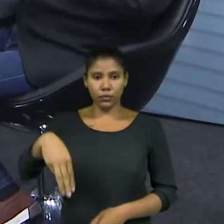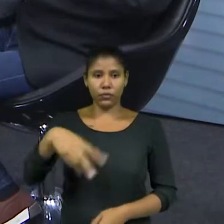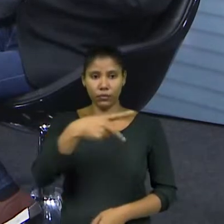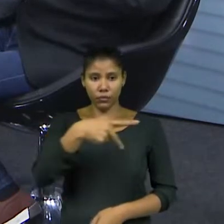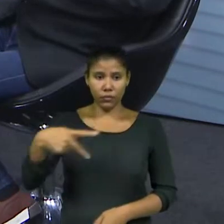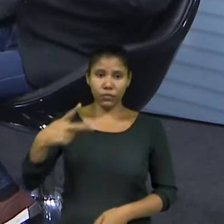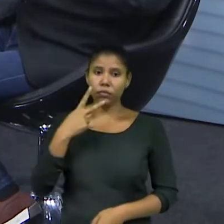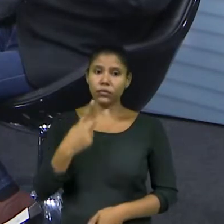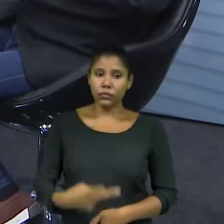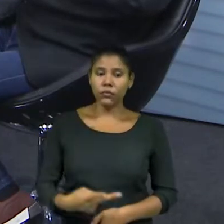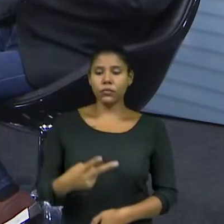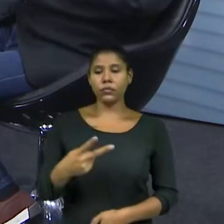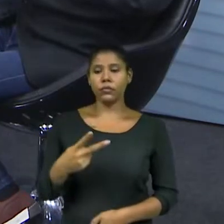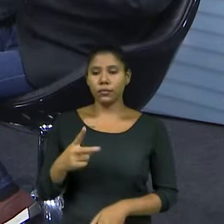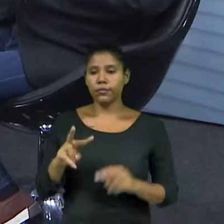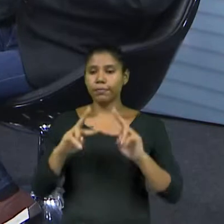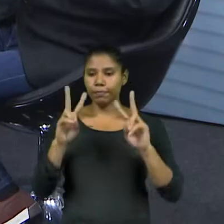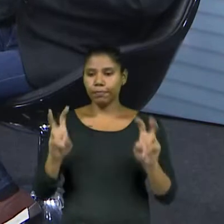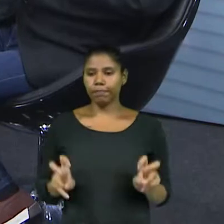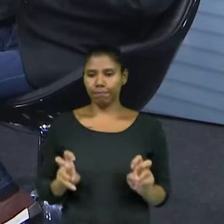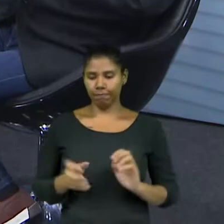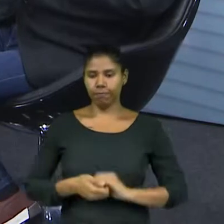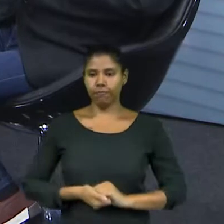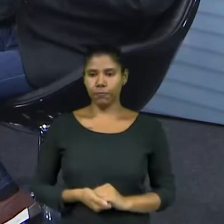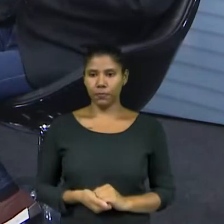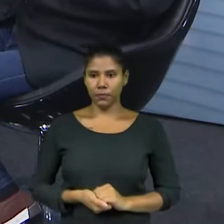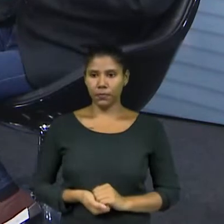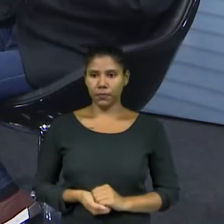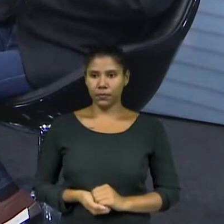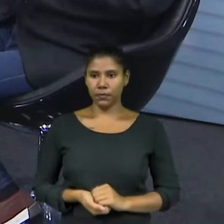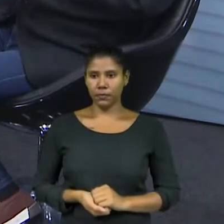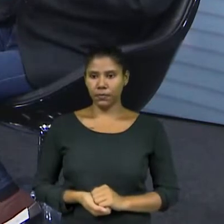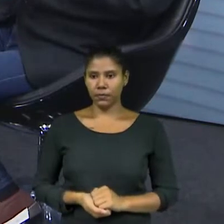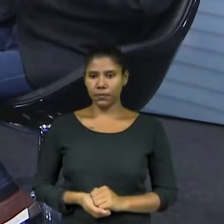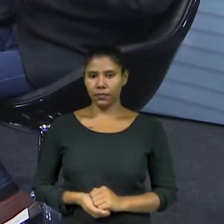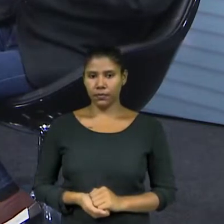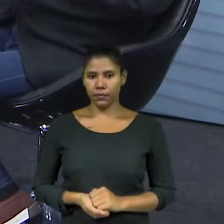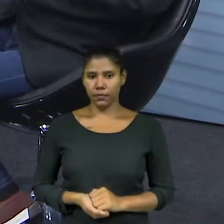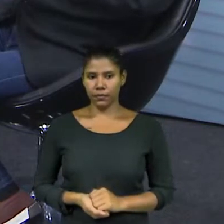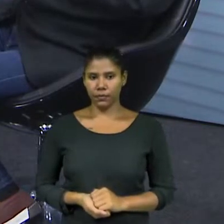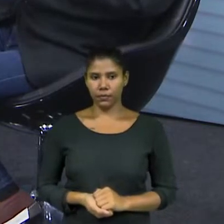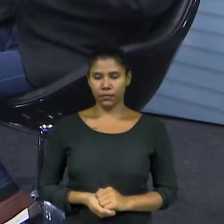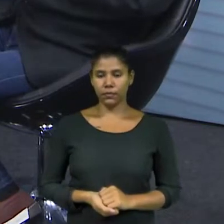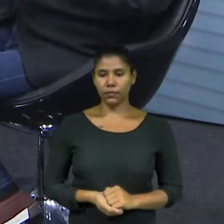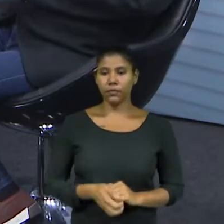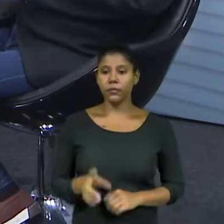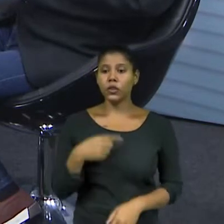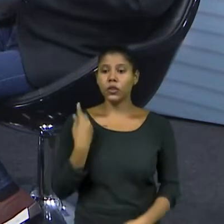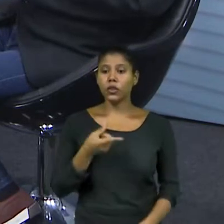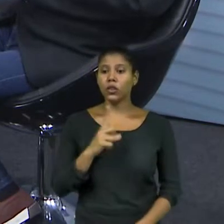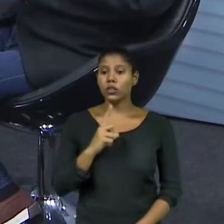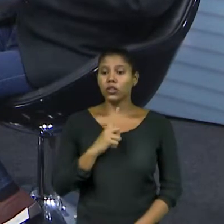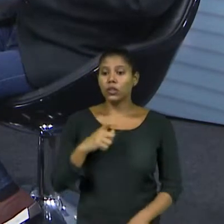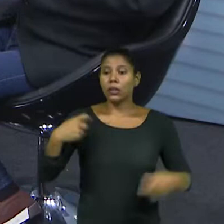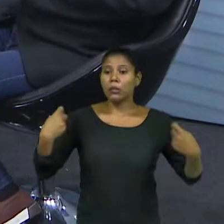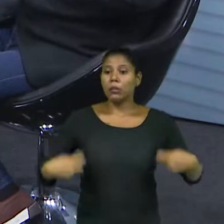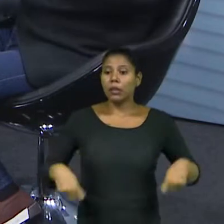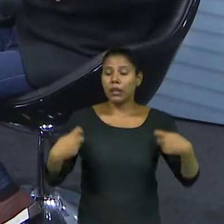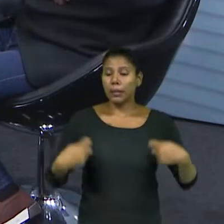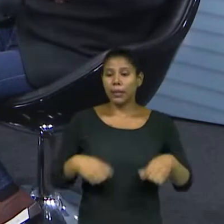que 50 Itaipus, né? Que projeto que tem. Então, nós temos uma demanda